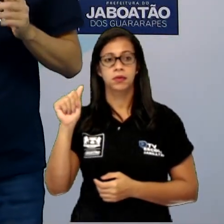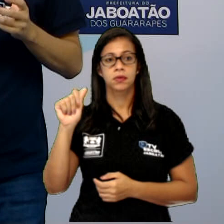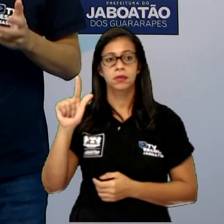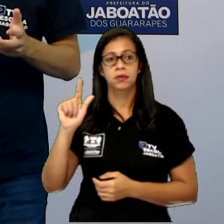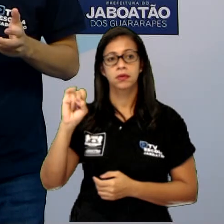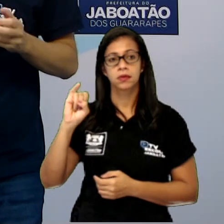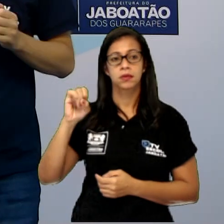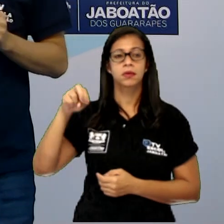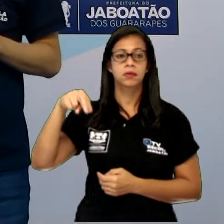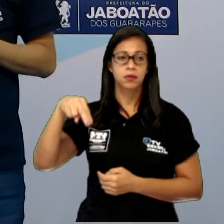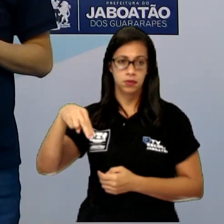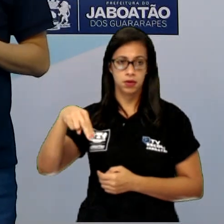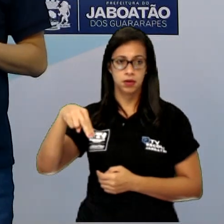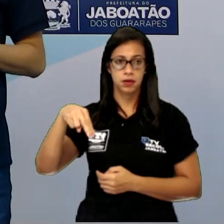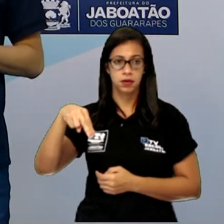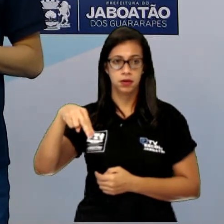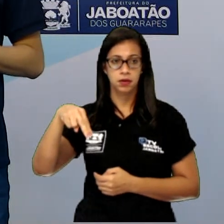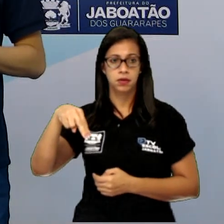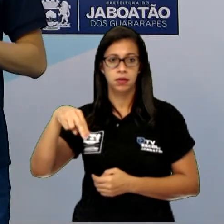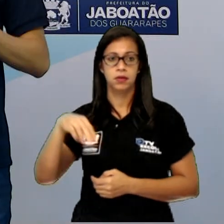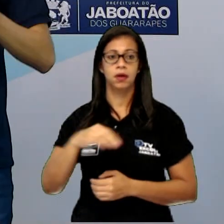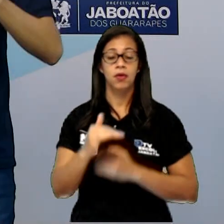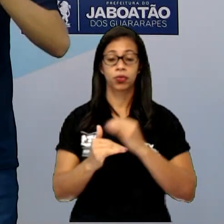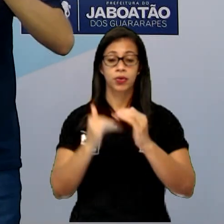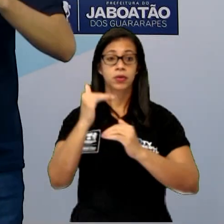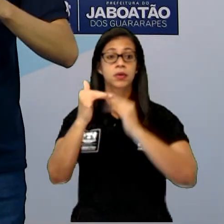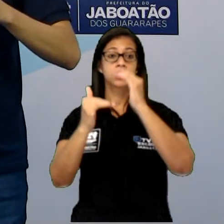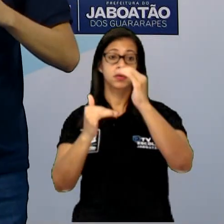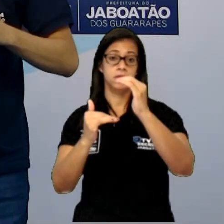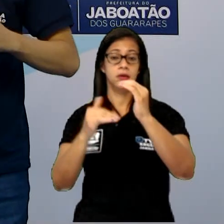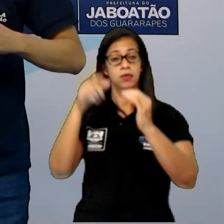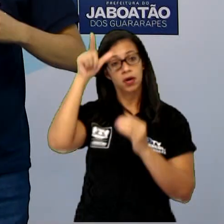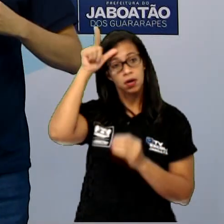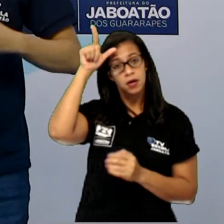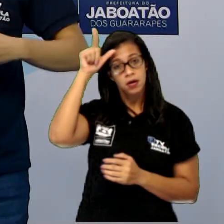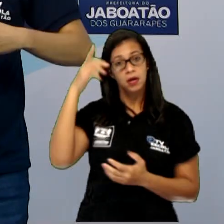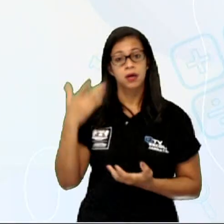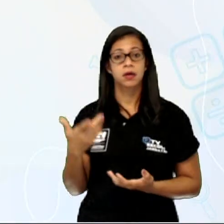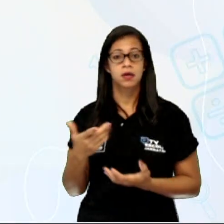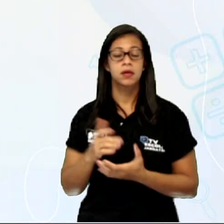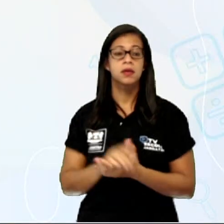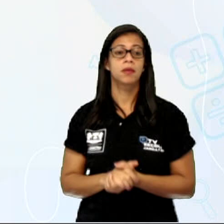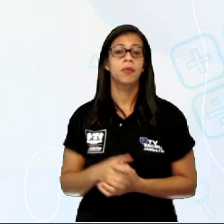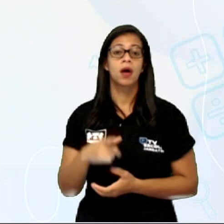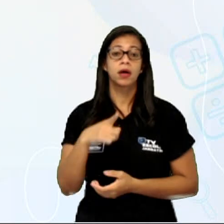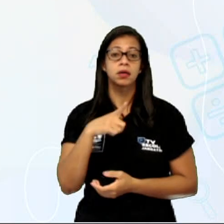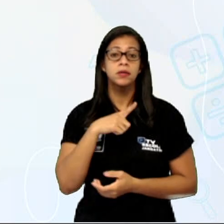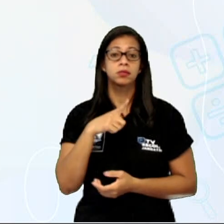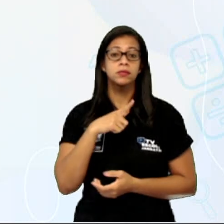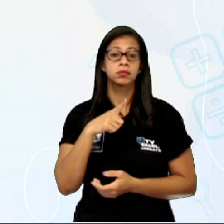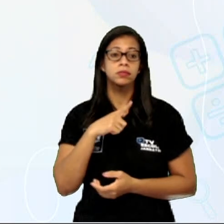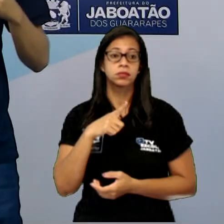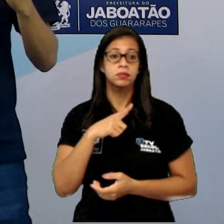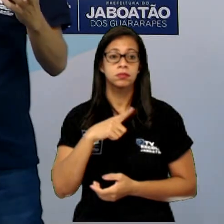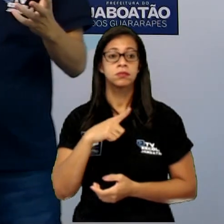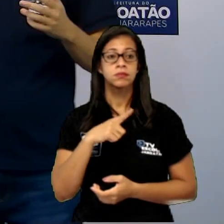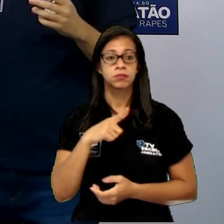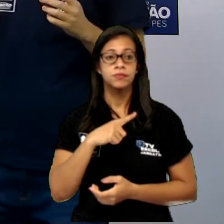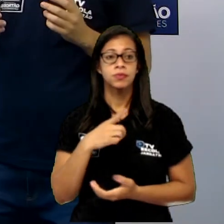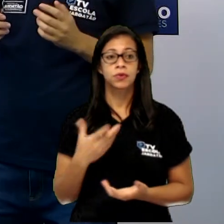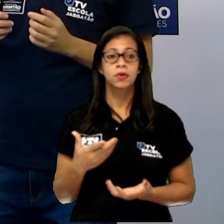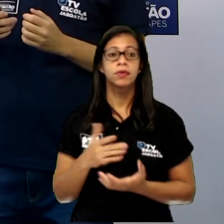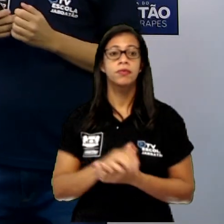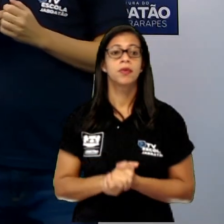vai dar-se início, a partir de 1927, a uma ditadura, a um regime totalitário, como foram o nazismo e